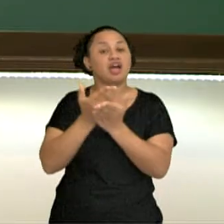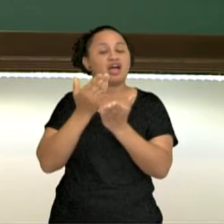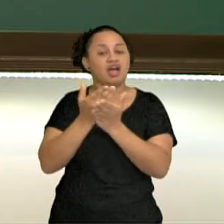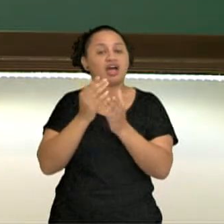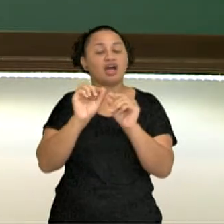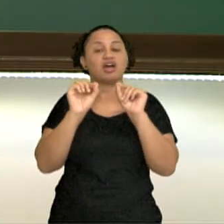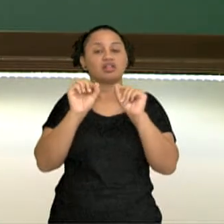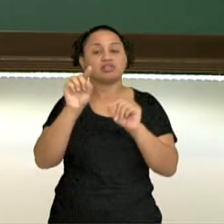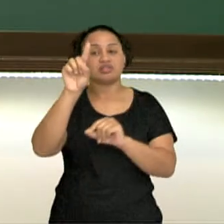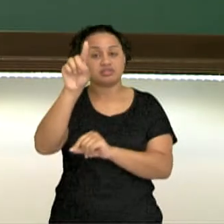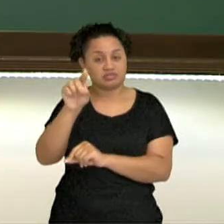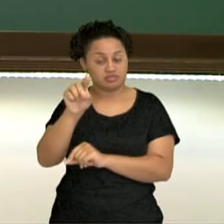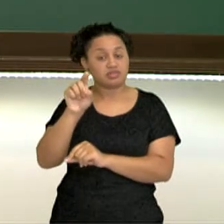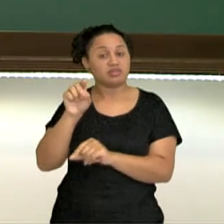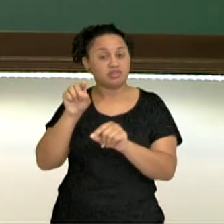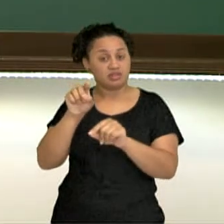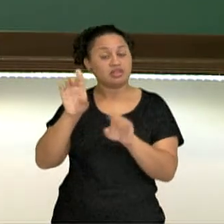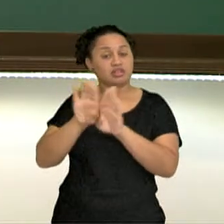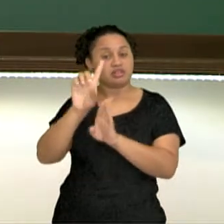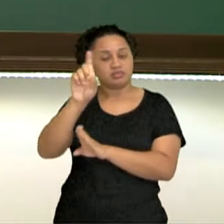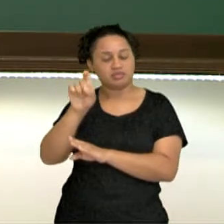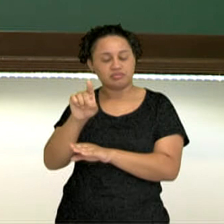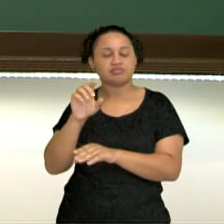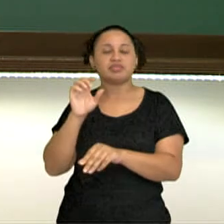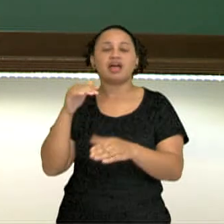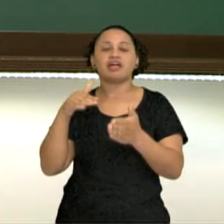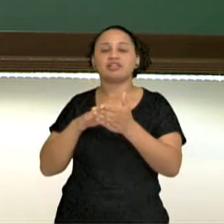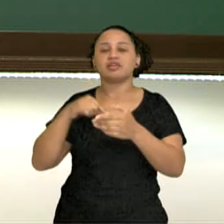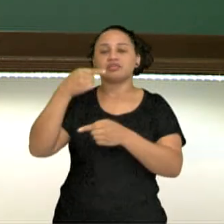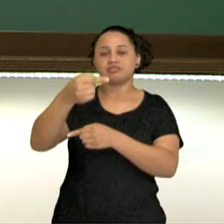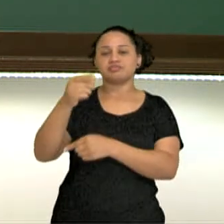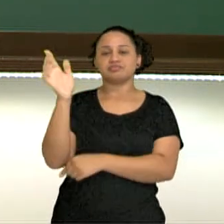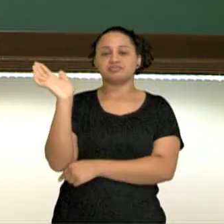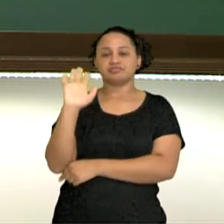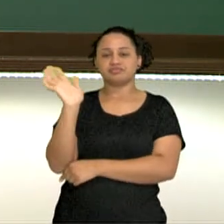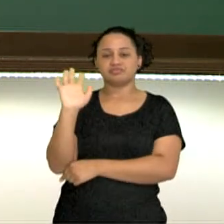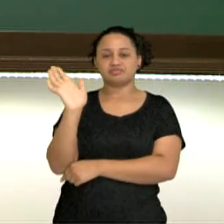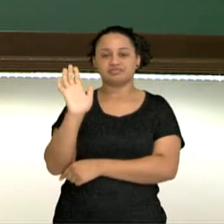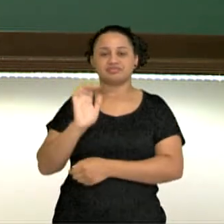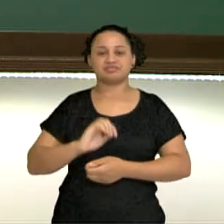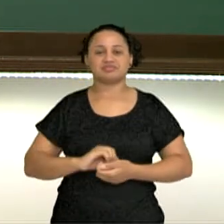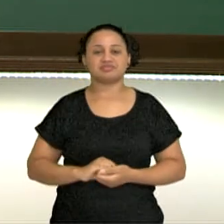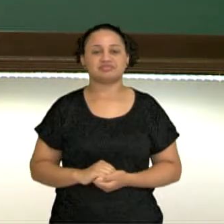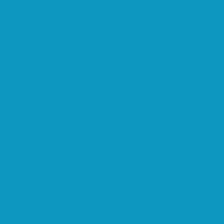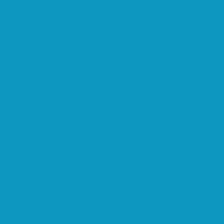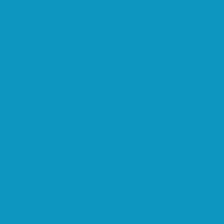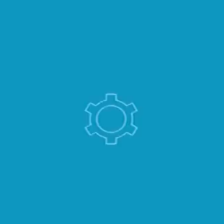exclamação e pontuação. Aguardo vocês em outro momento. Até breve. Hasta luego!